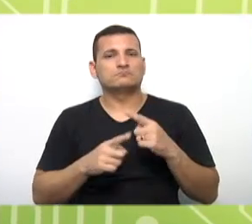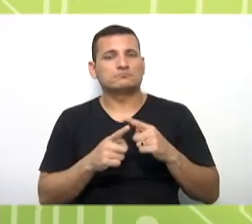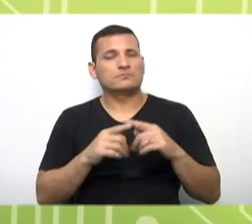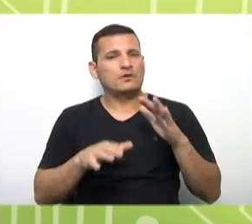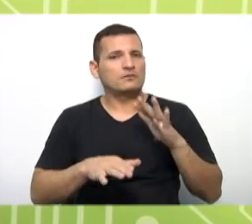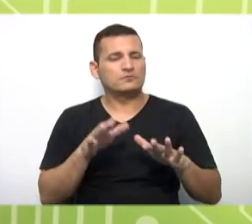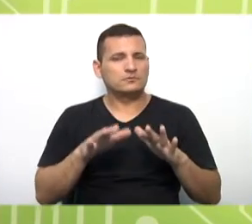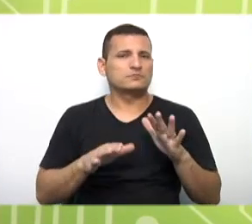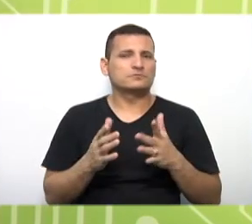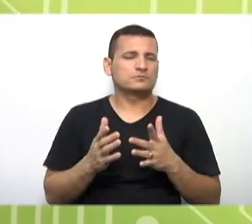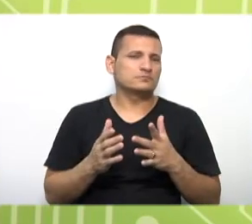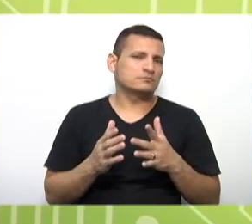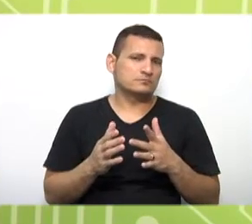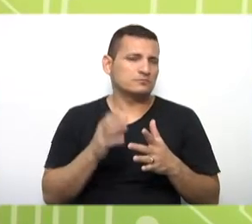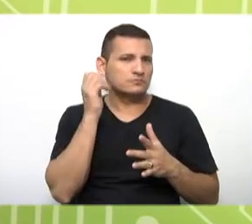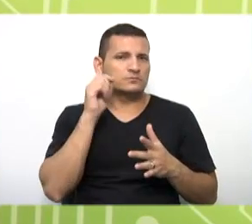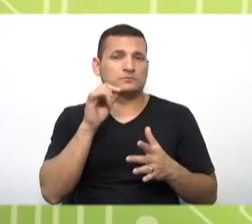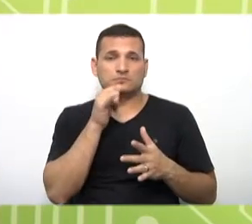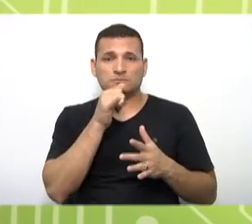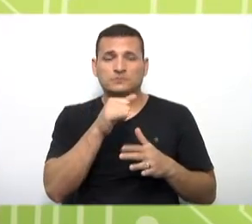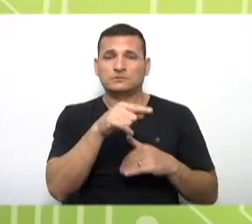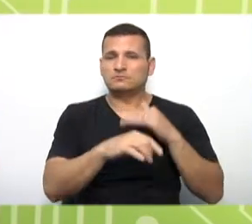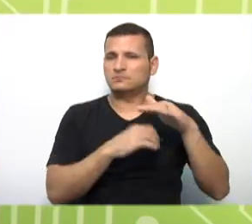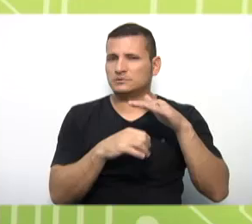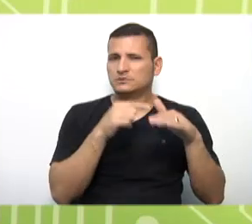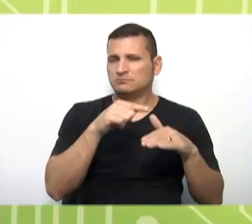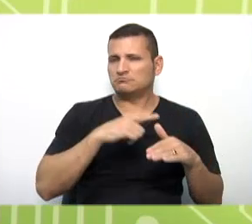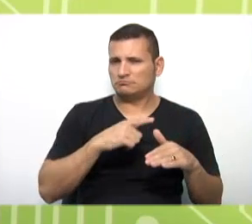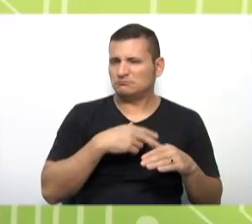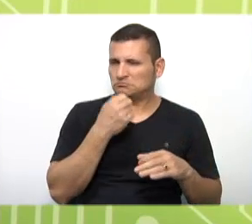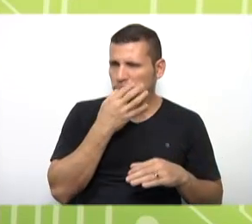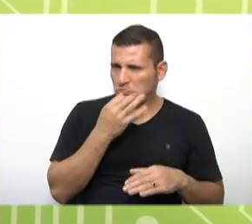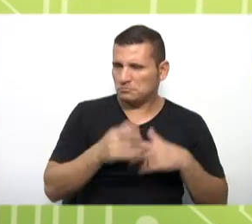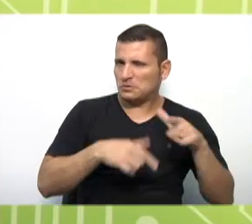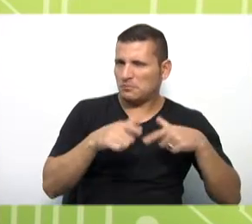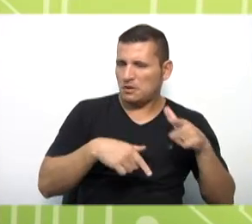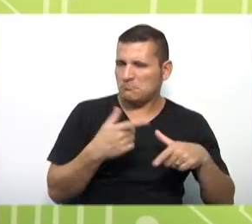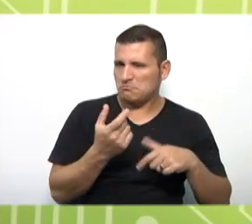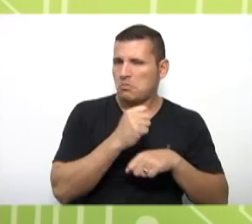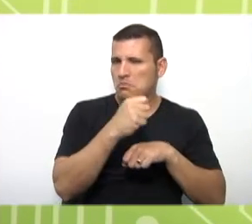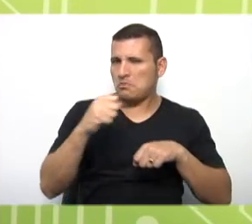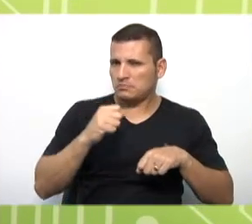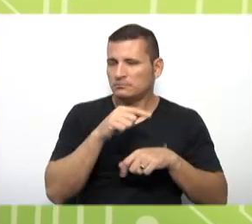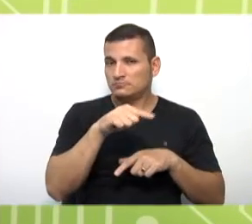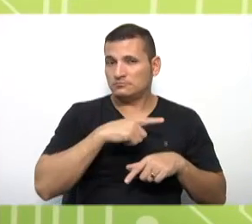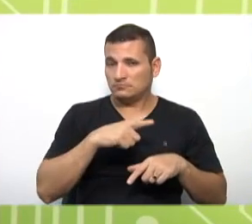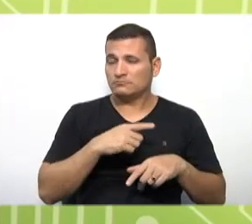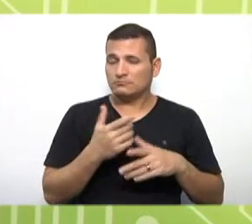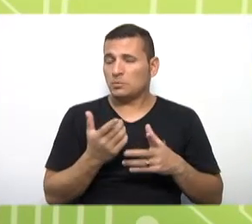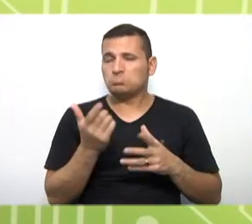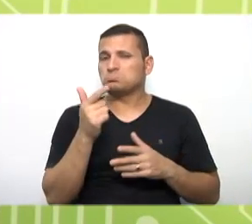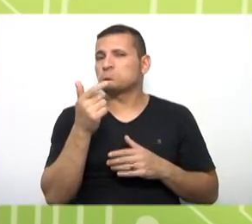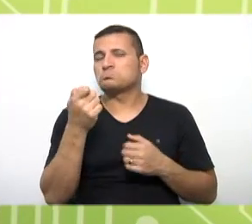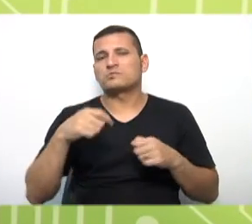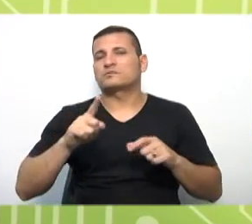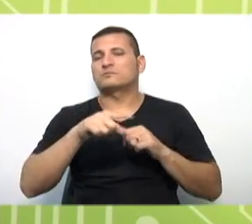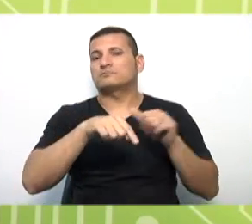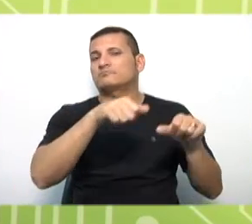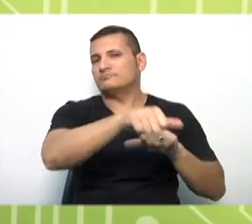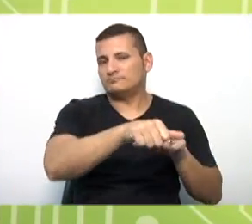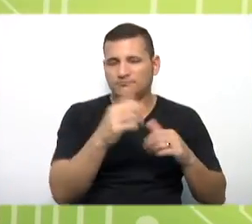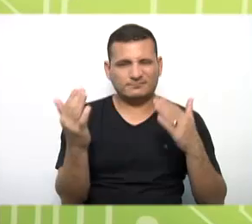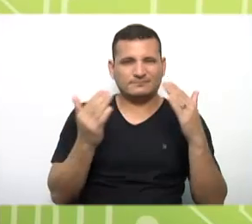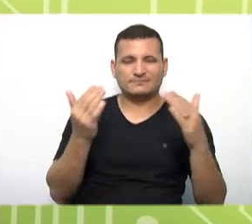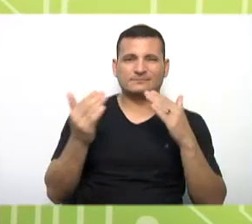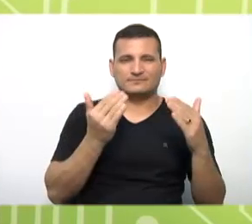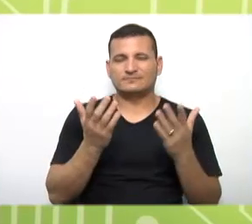mexe em time que está ganhando. Mas às vezes o time está ganhando de 1-0. e ele tem potencial para ganhar de goleada, e às vezes